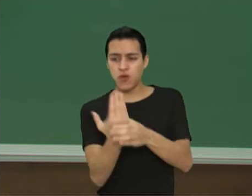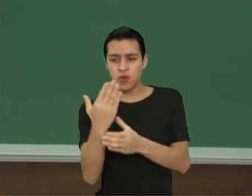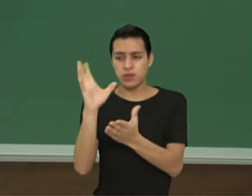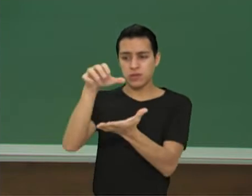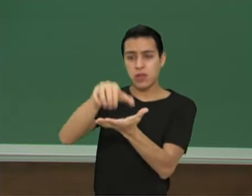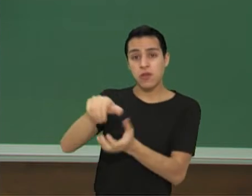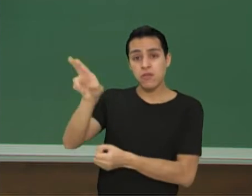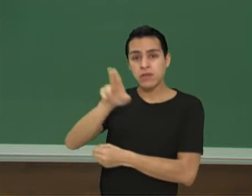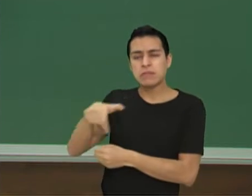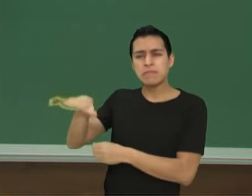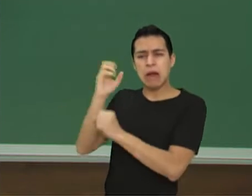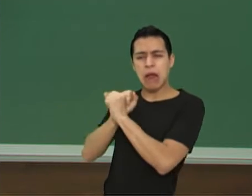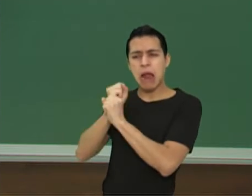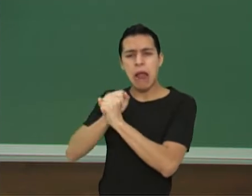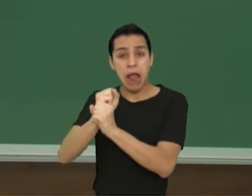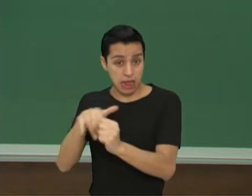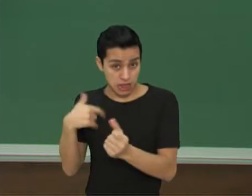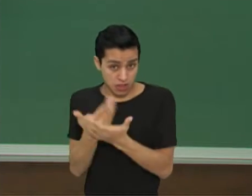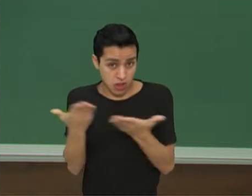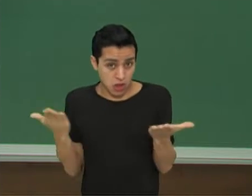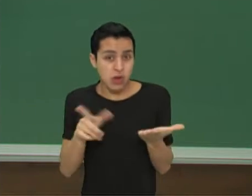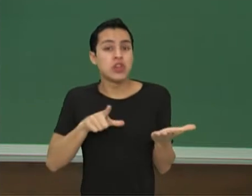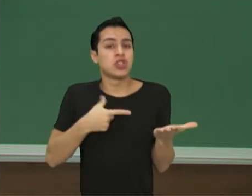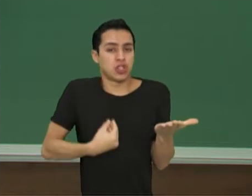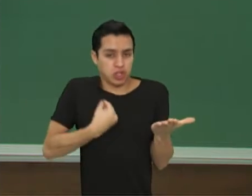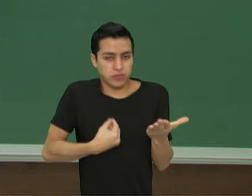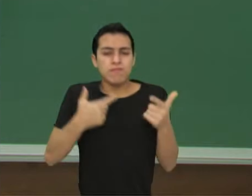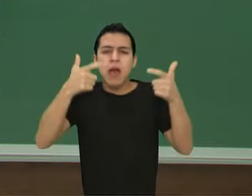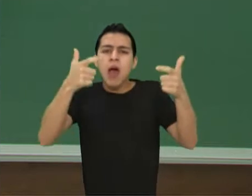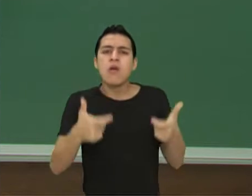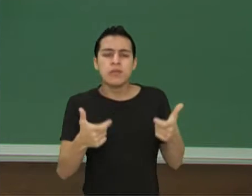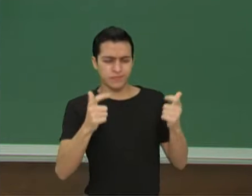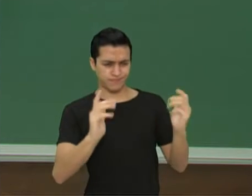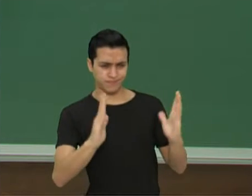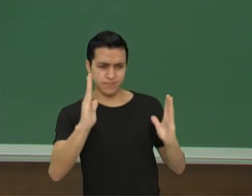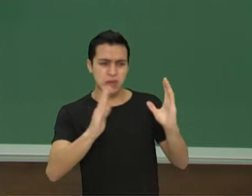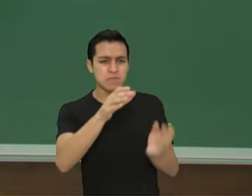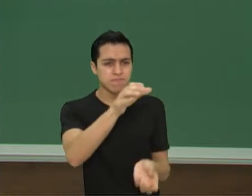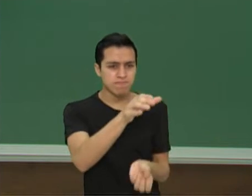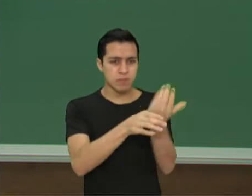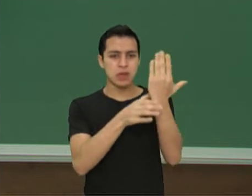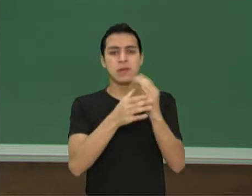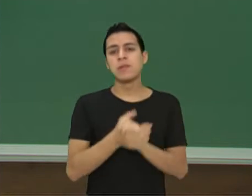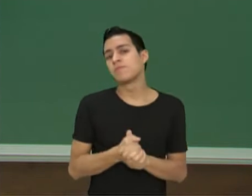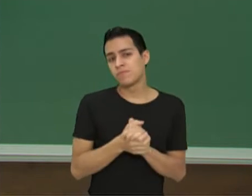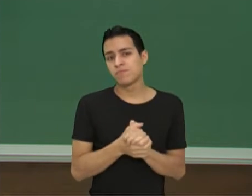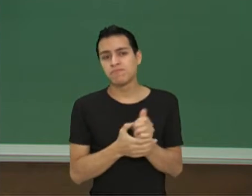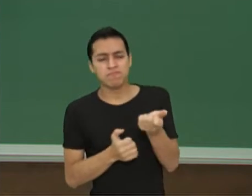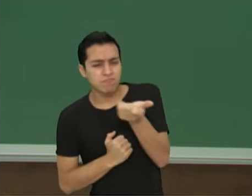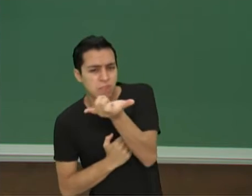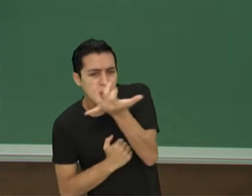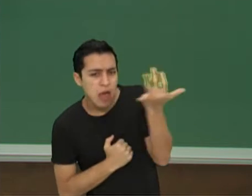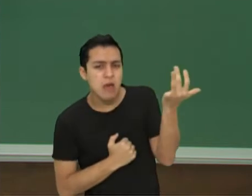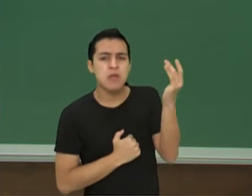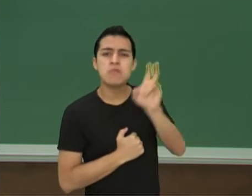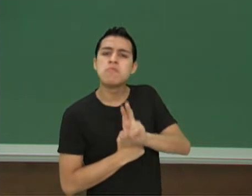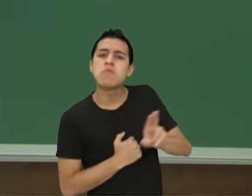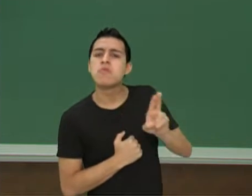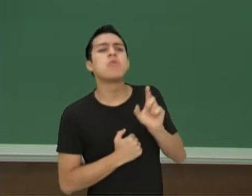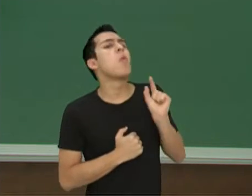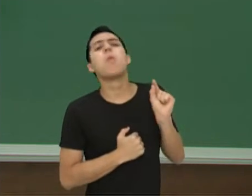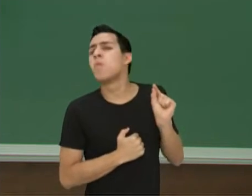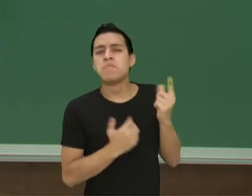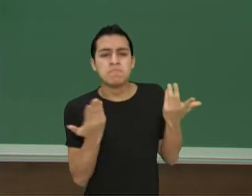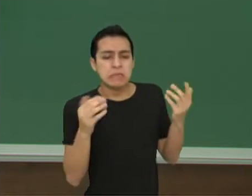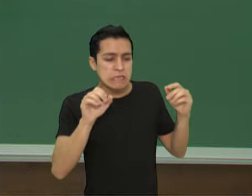universidades mais antigas que nós temos até hoje, né, foram fundadas nessa época, tá? E nas universidades, nesse período, era ensinado